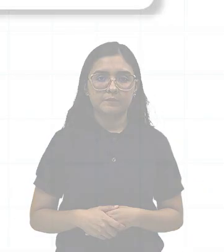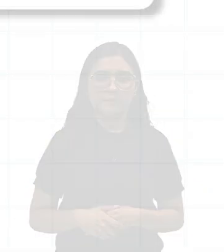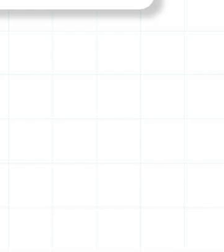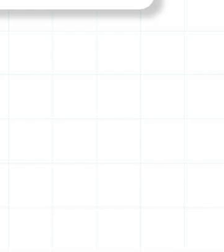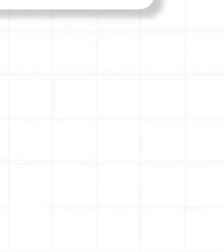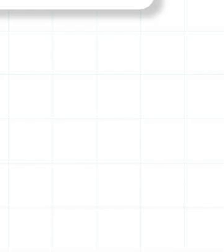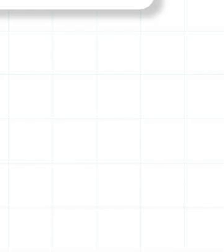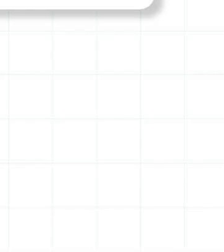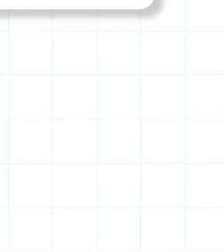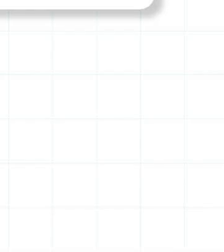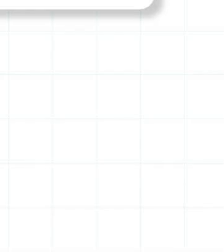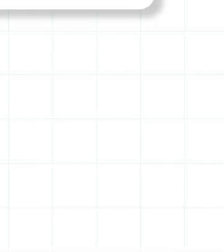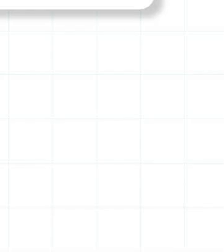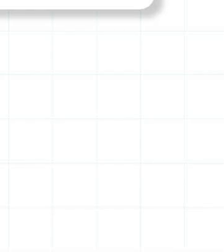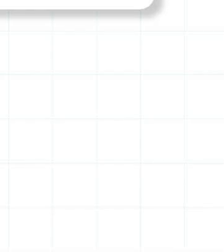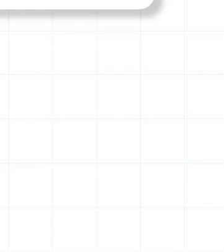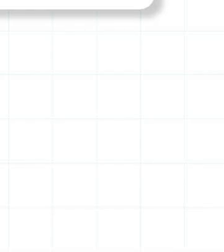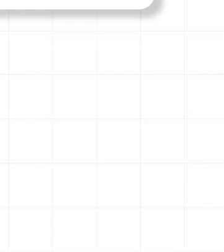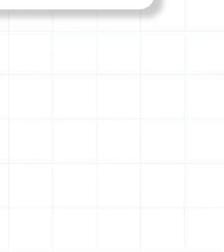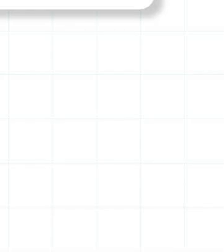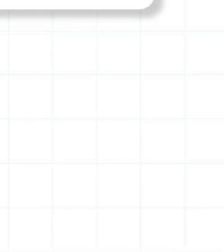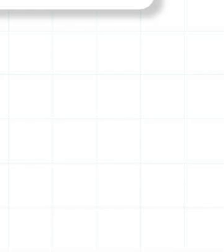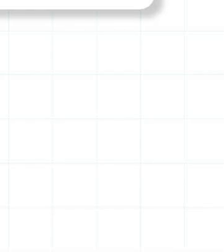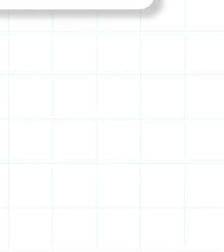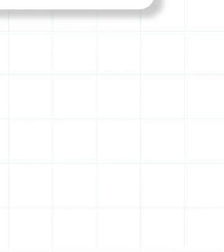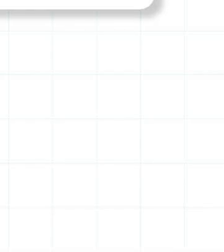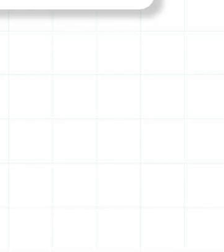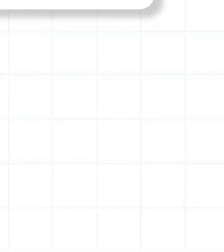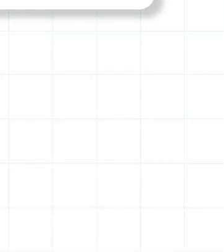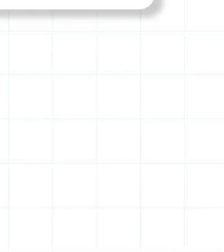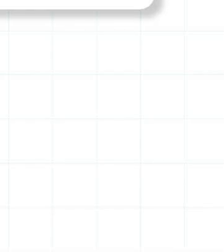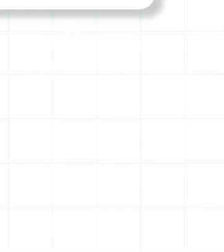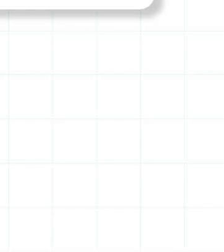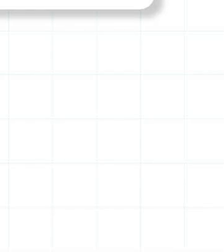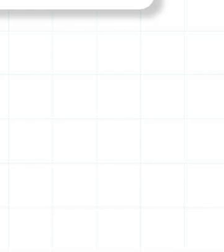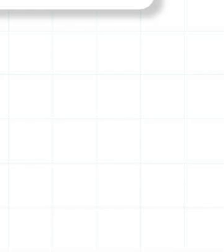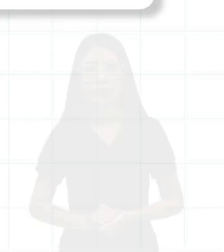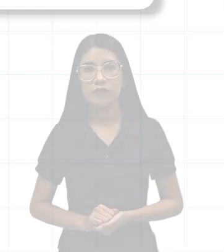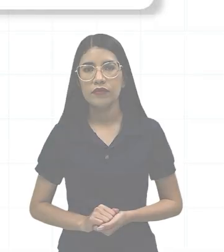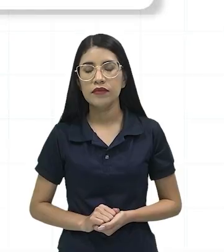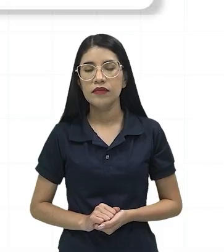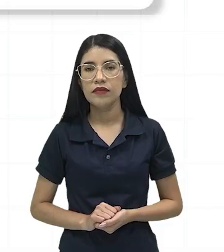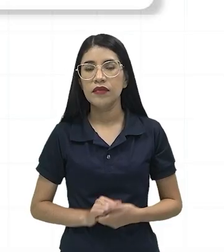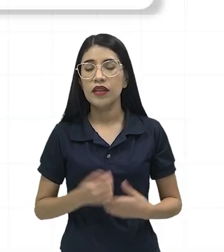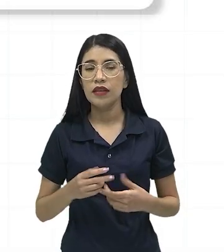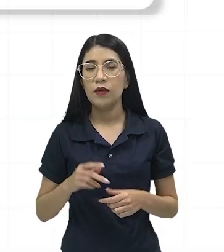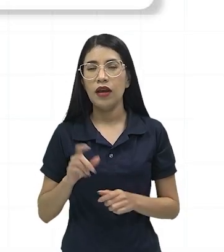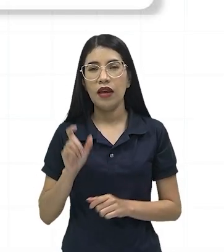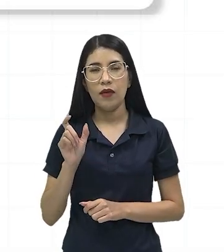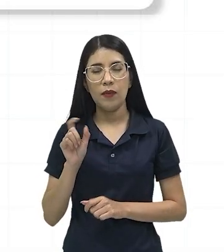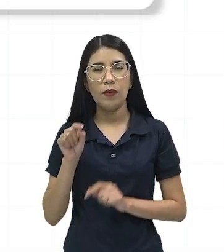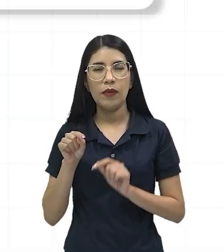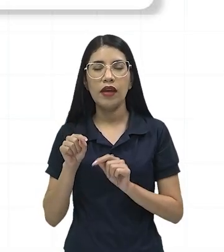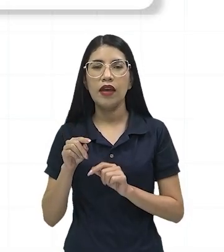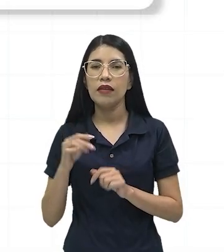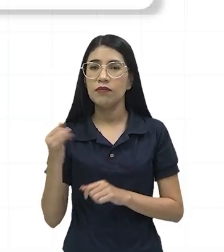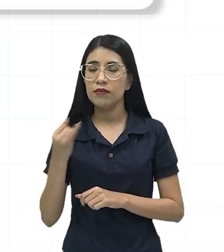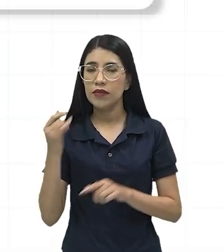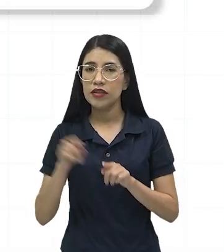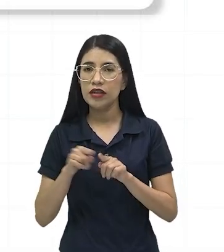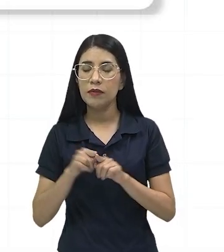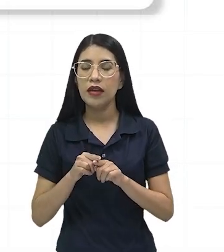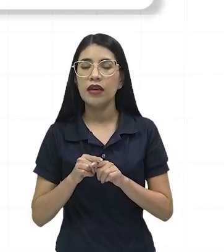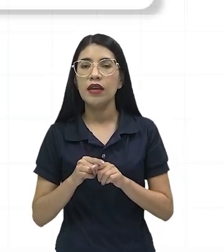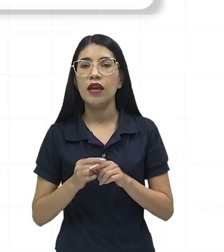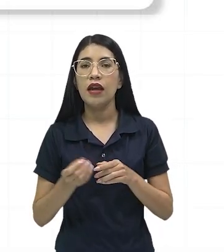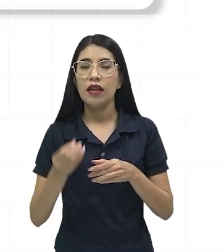ela também pode ser chamada de pituitária, tá, gente? Então, é uma glândula muito importante. uma glândula